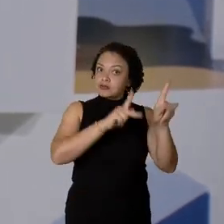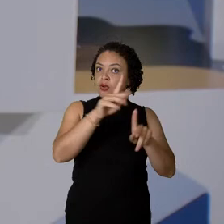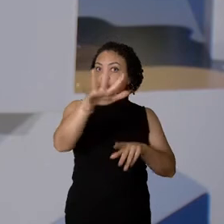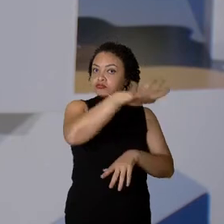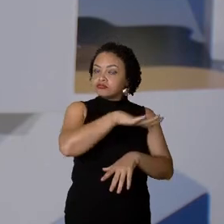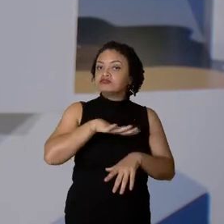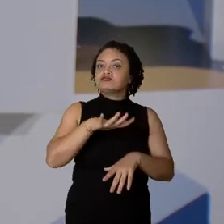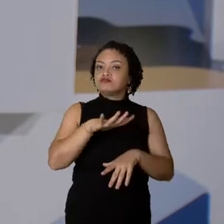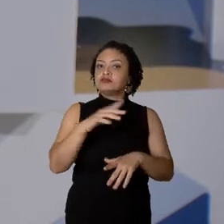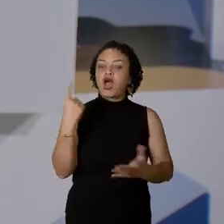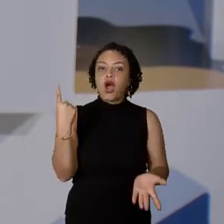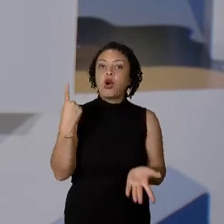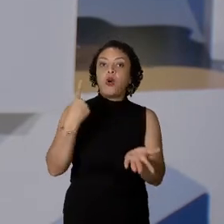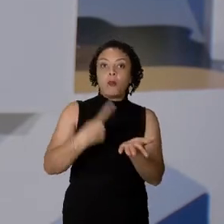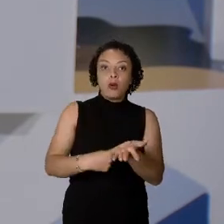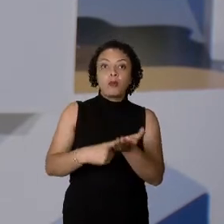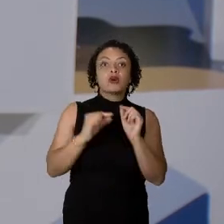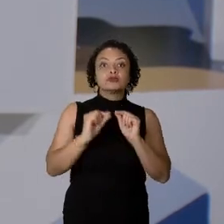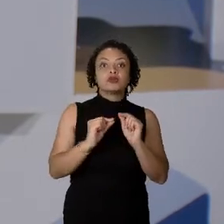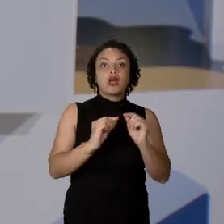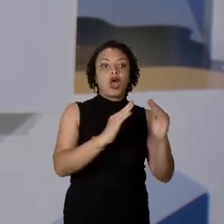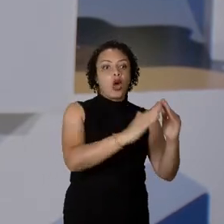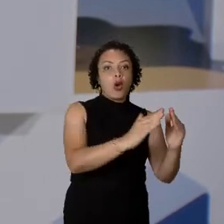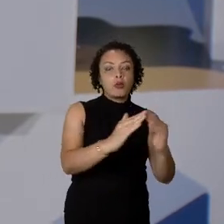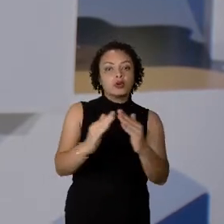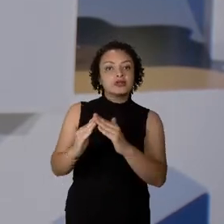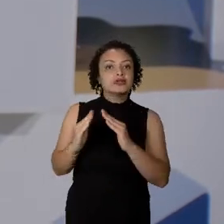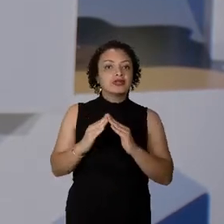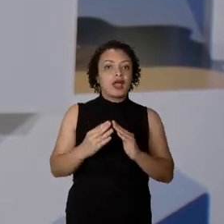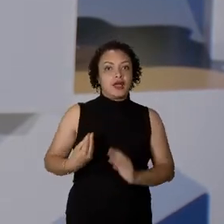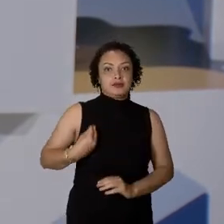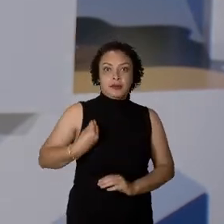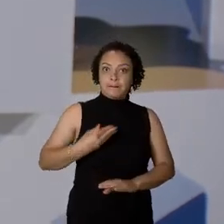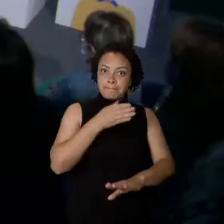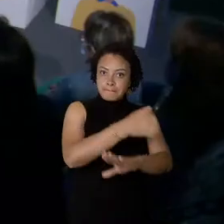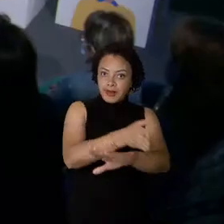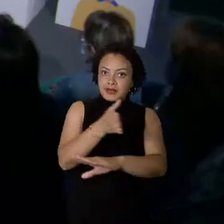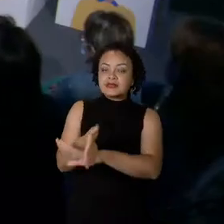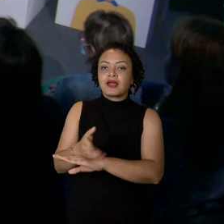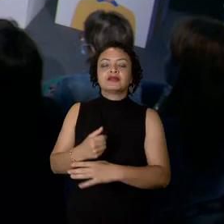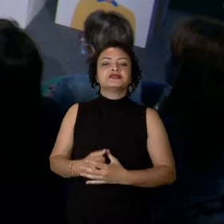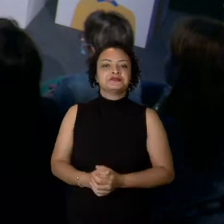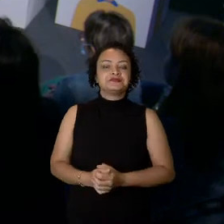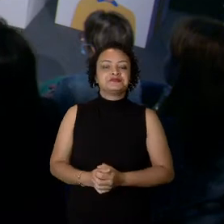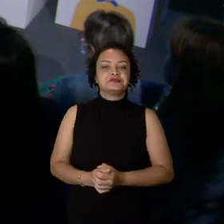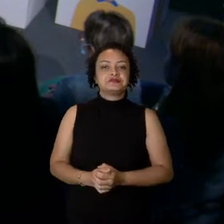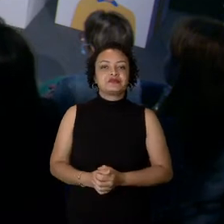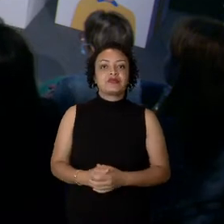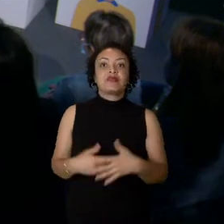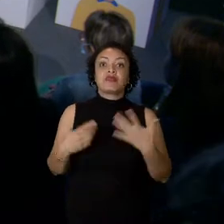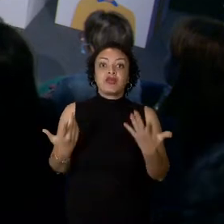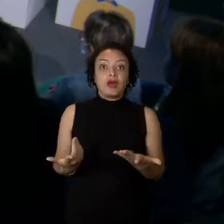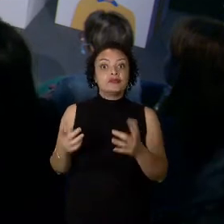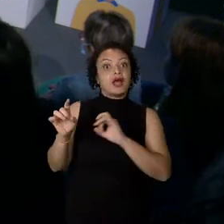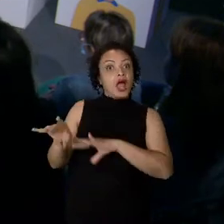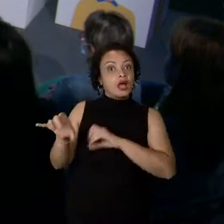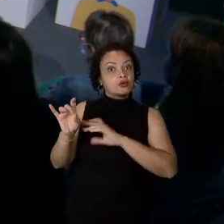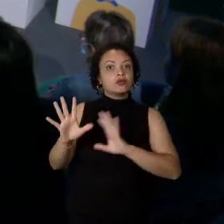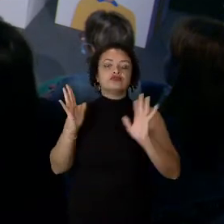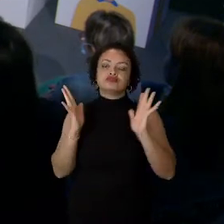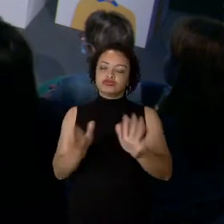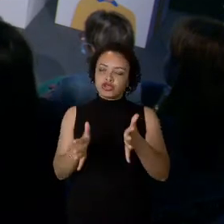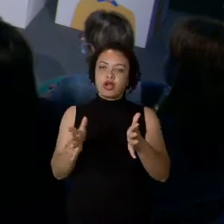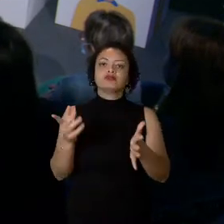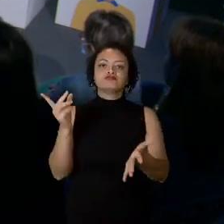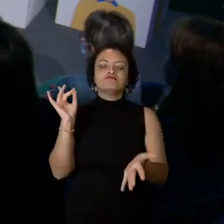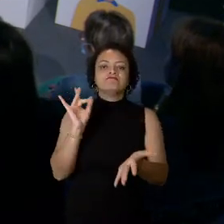nosso compromisso com as comunidades em que estamos presentes. Nesse sentido, a educação já se consolidou como uma